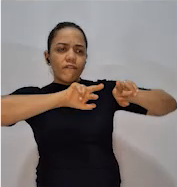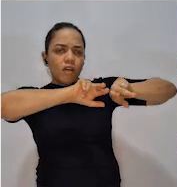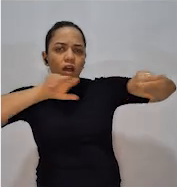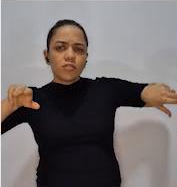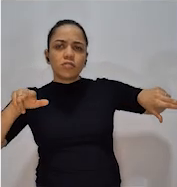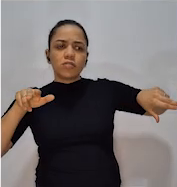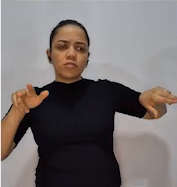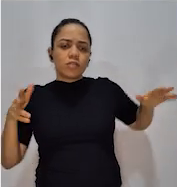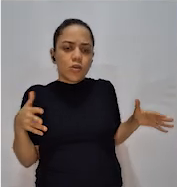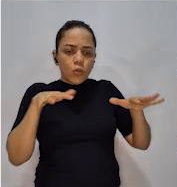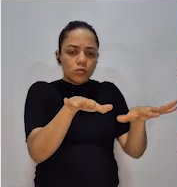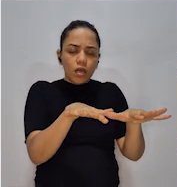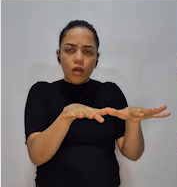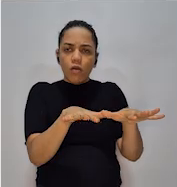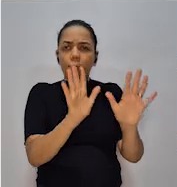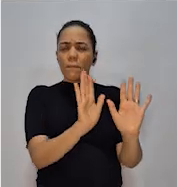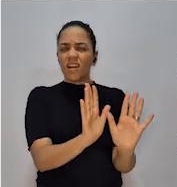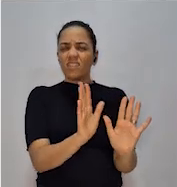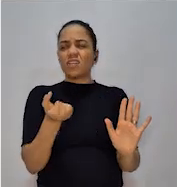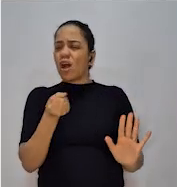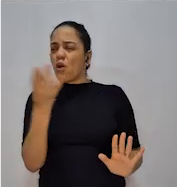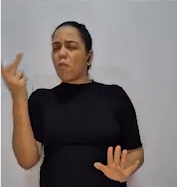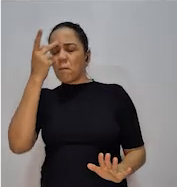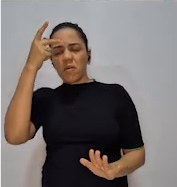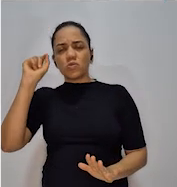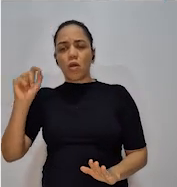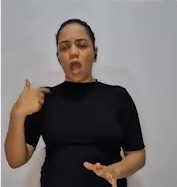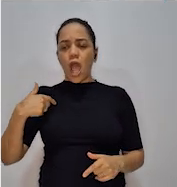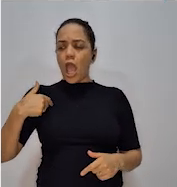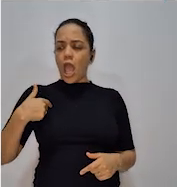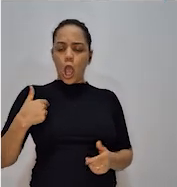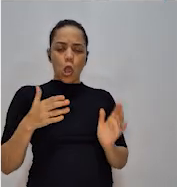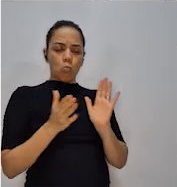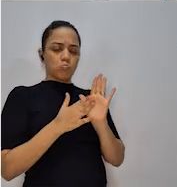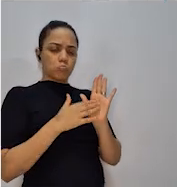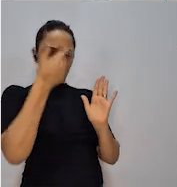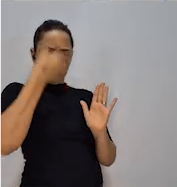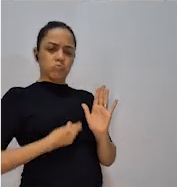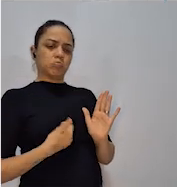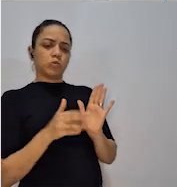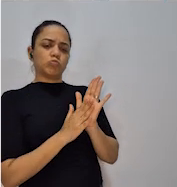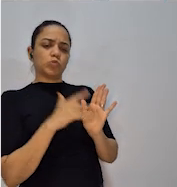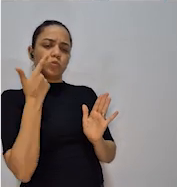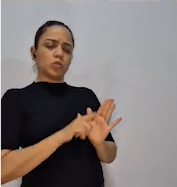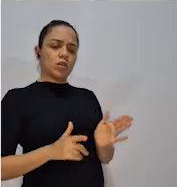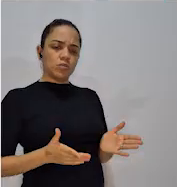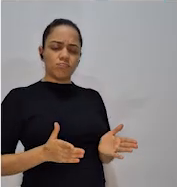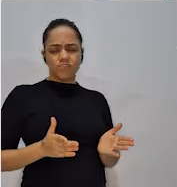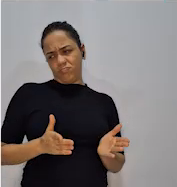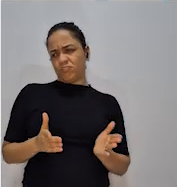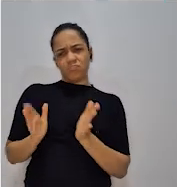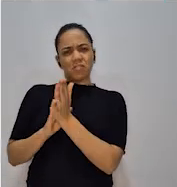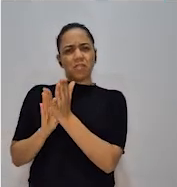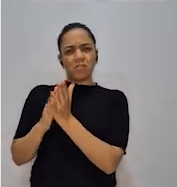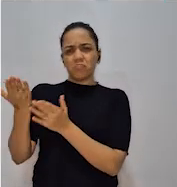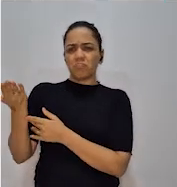de mérito, né? Que a gente vai trazer claramente excelência e inteligência, que é o que a gente sempre viveu. Então, a tentativa da